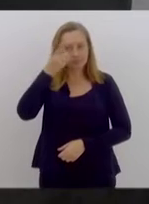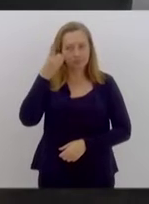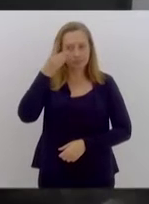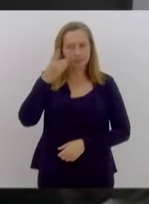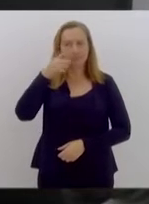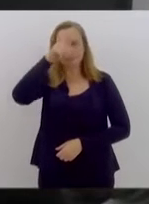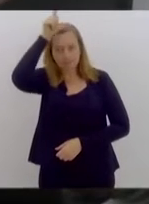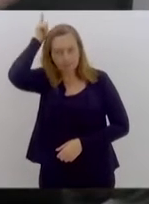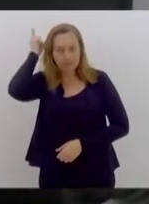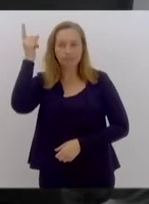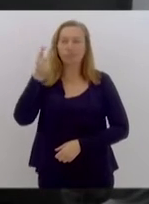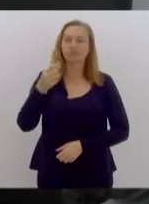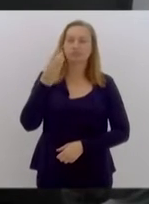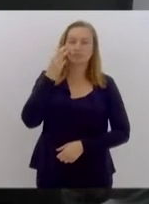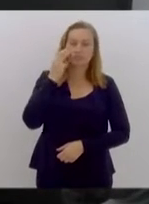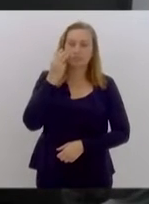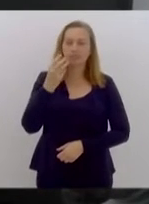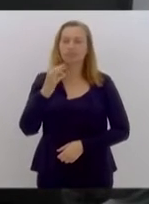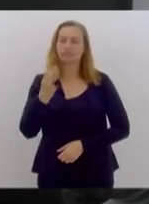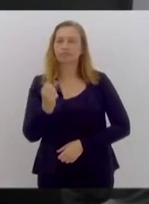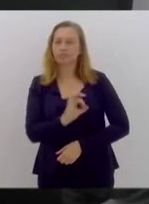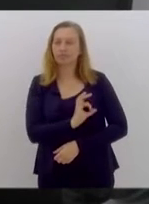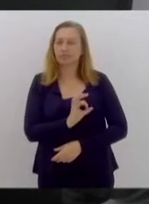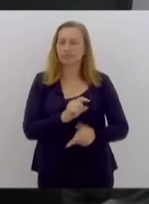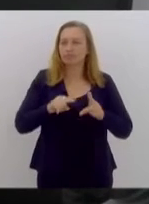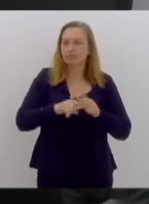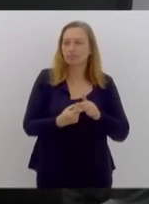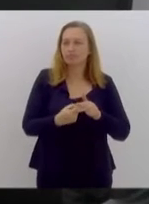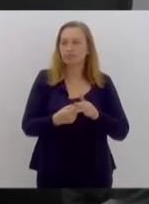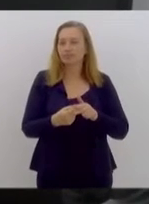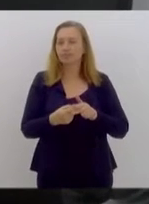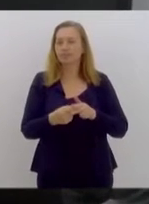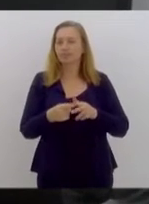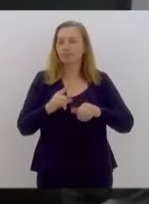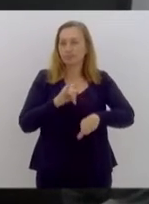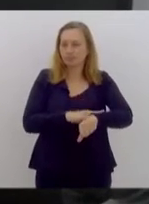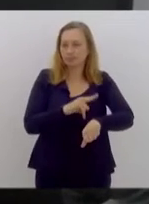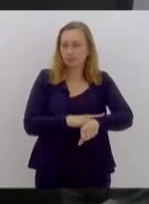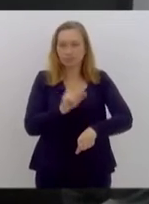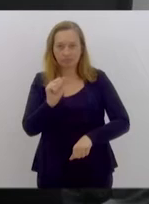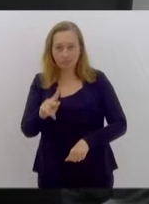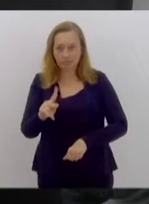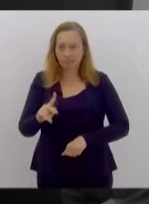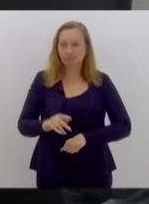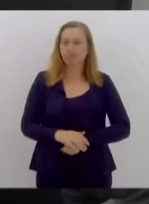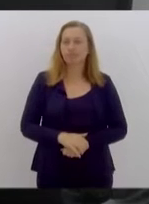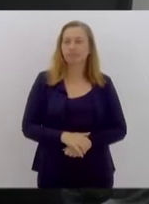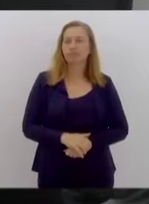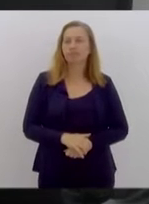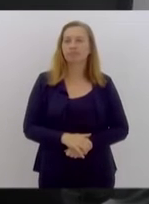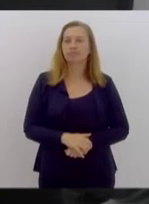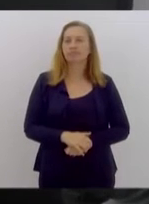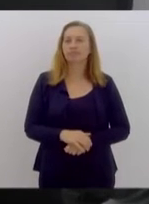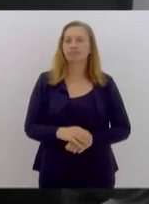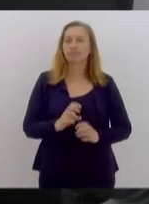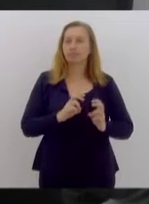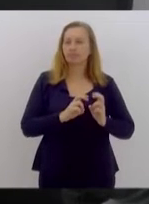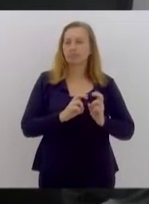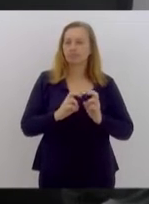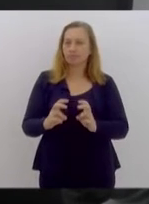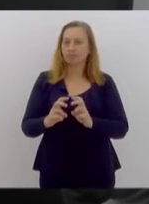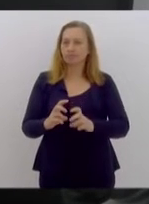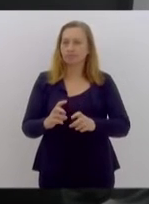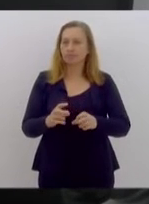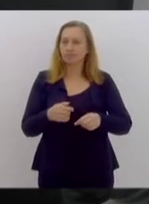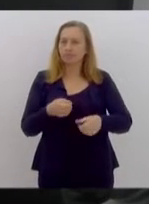valdec marcar Rocha que eu fiz as alterações no capítulo que fala sobre a questão dos banheiros tá é impondo a SuperVia um